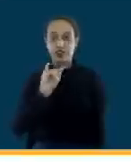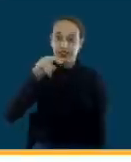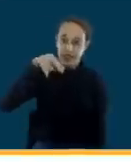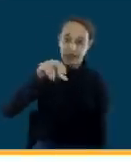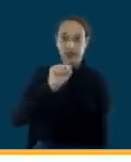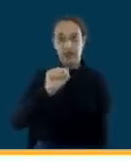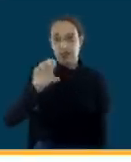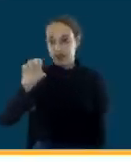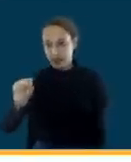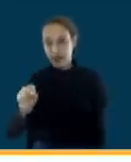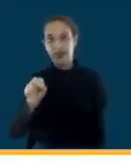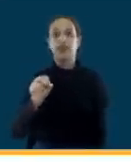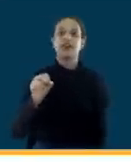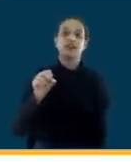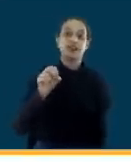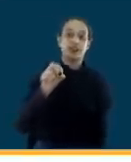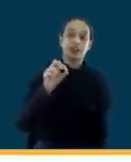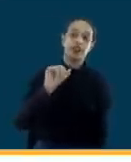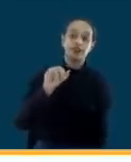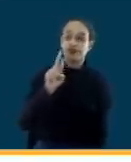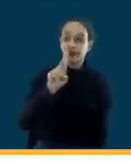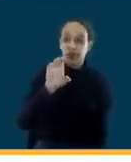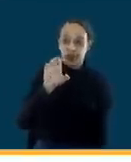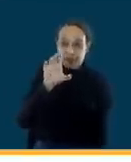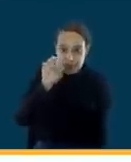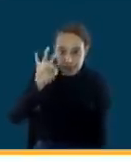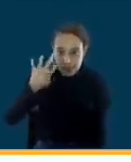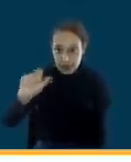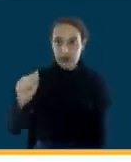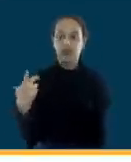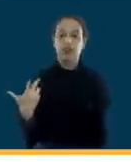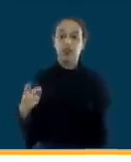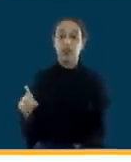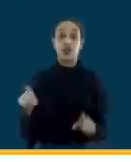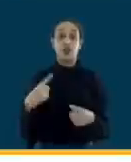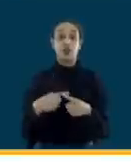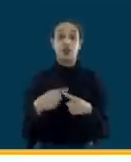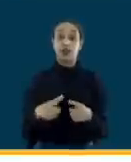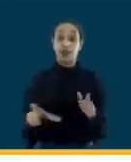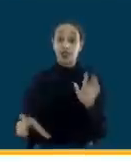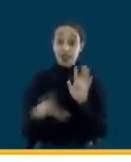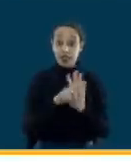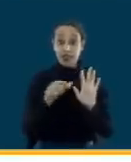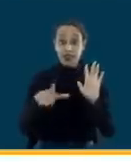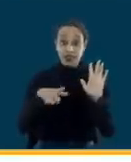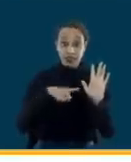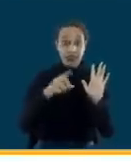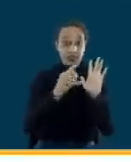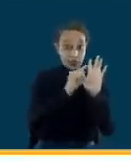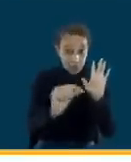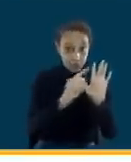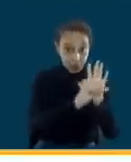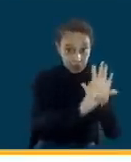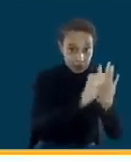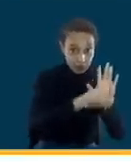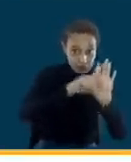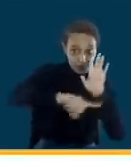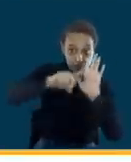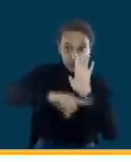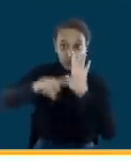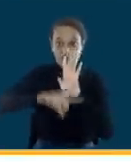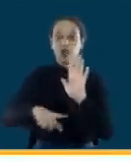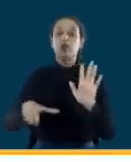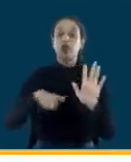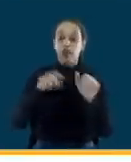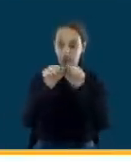Porque a lei tem exclusões, porque ela quer atingir uma faixa socioeconômica que está em vulnerabilidade dentro dos trabalhadores